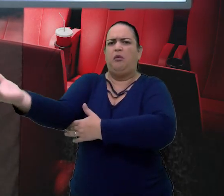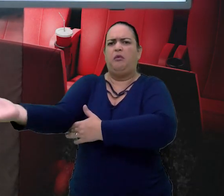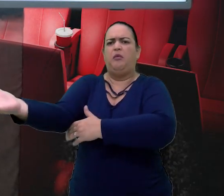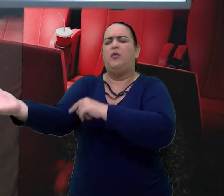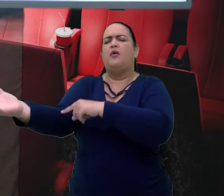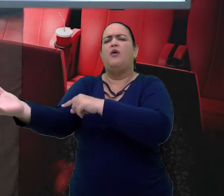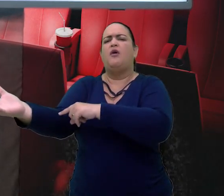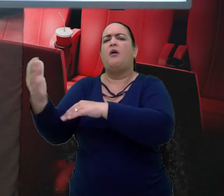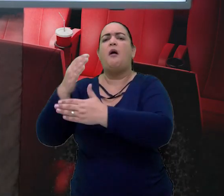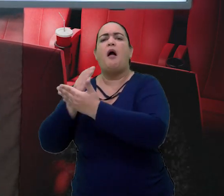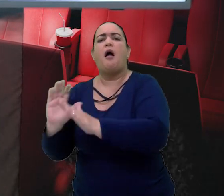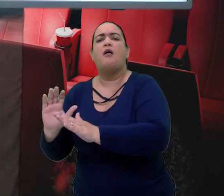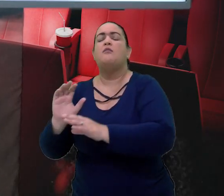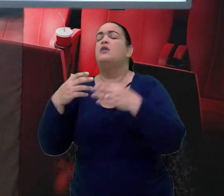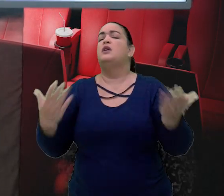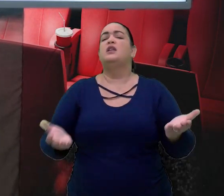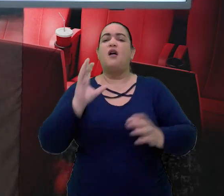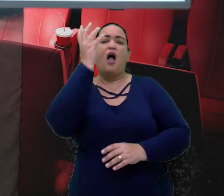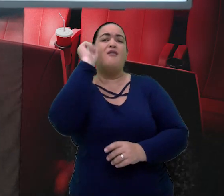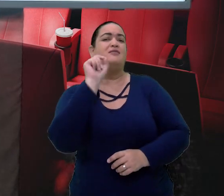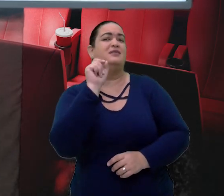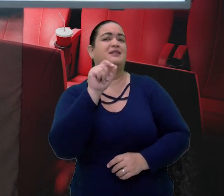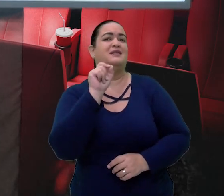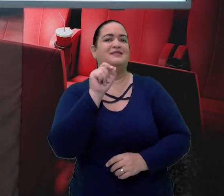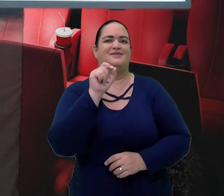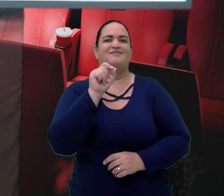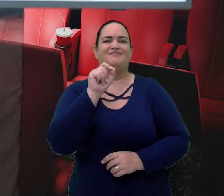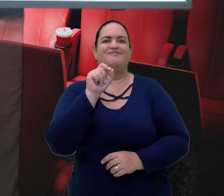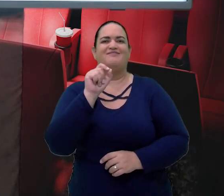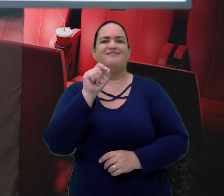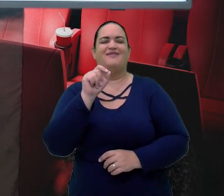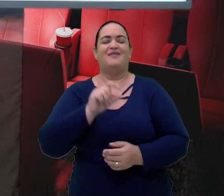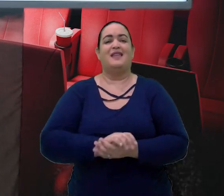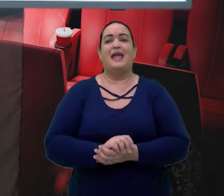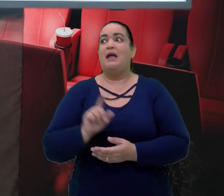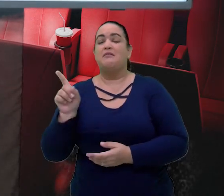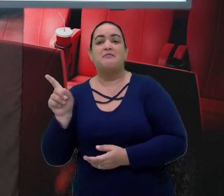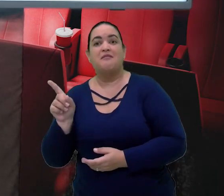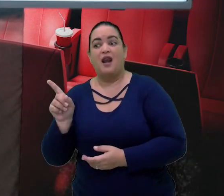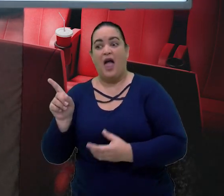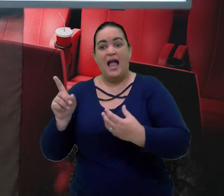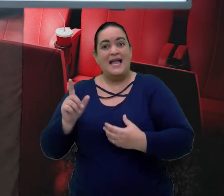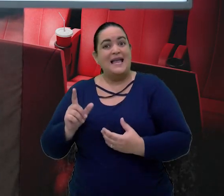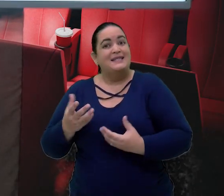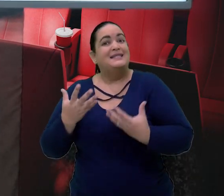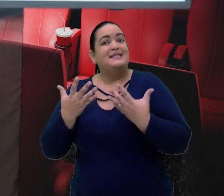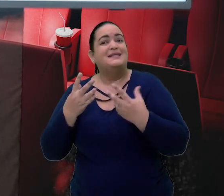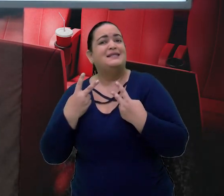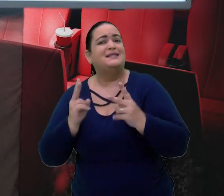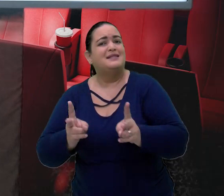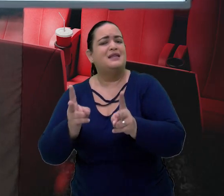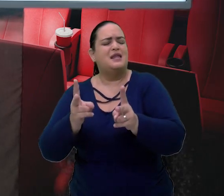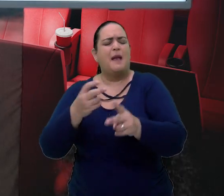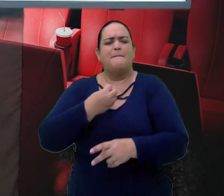da natureza aquilo que faz parte e aquilo que faz tão bem para os animais e até para a nossa própria